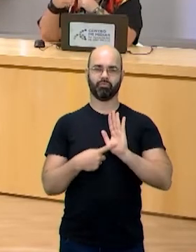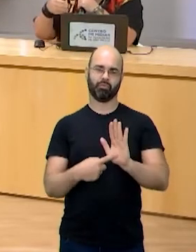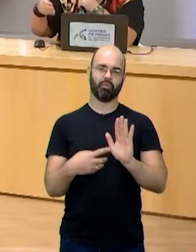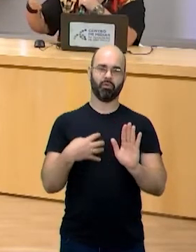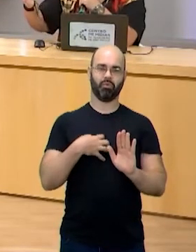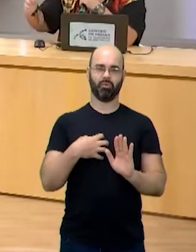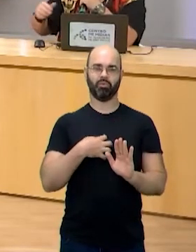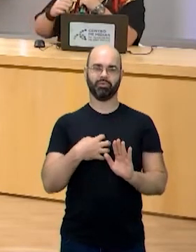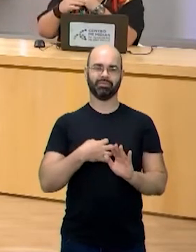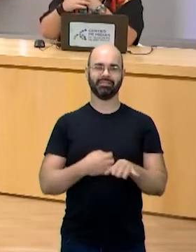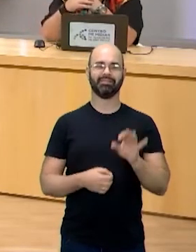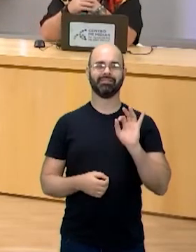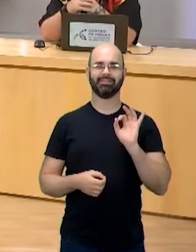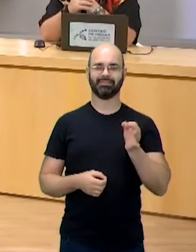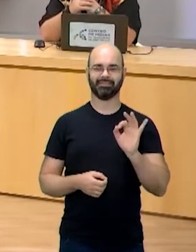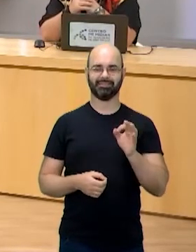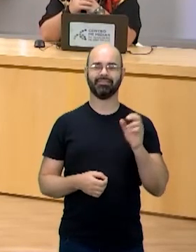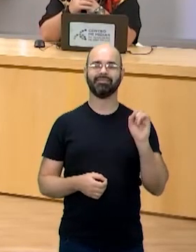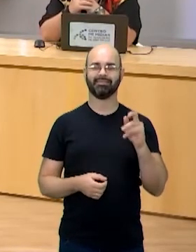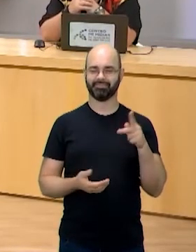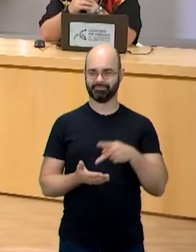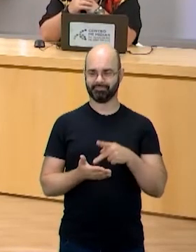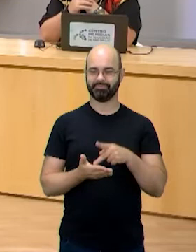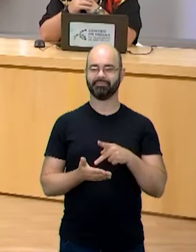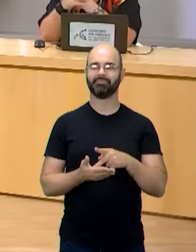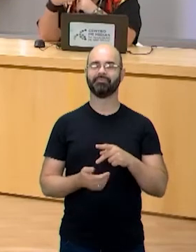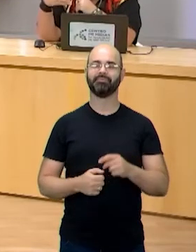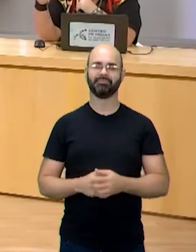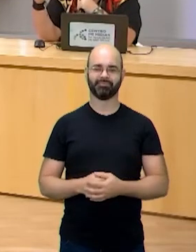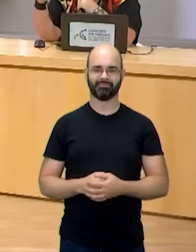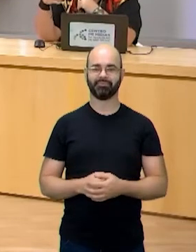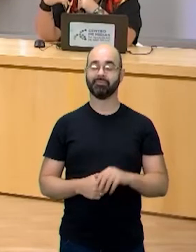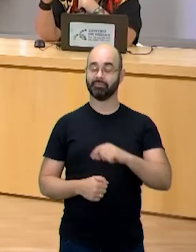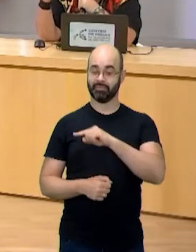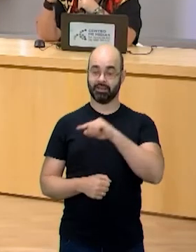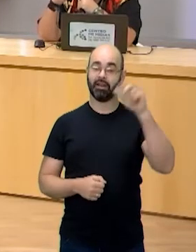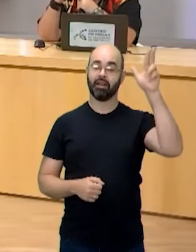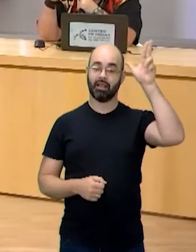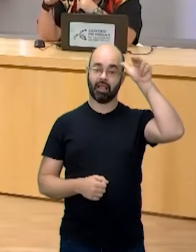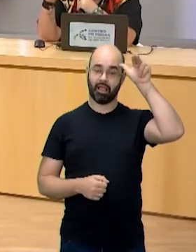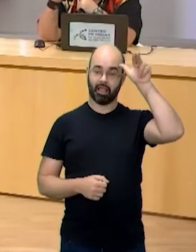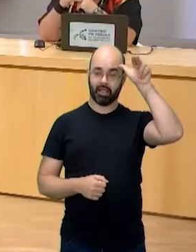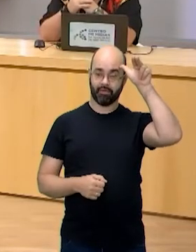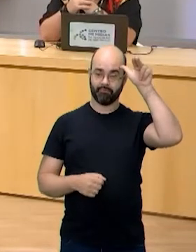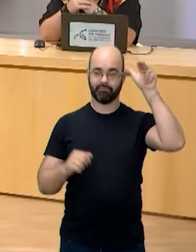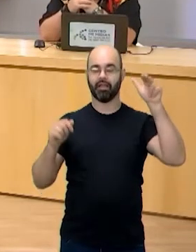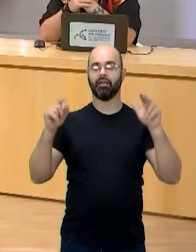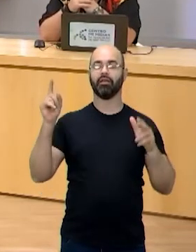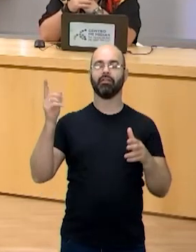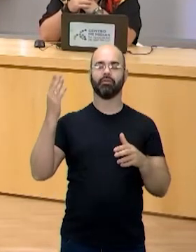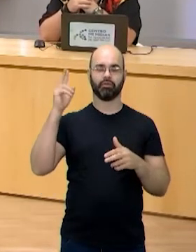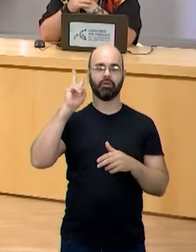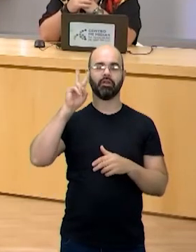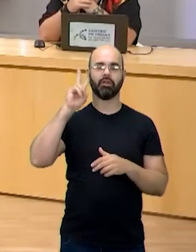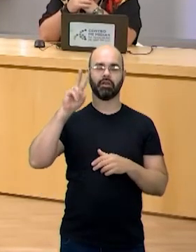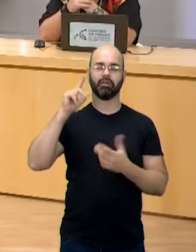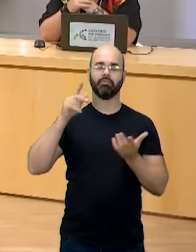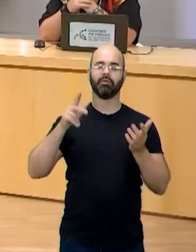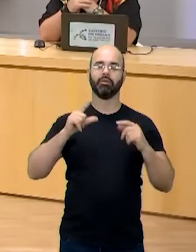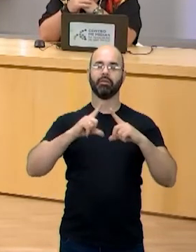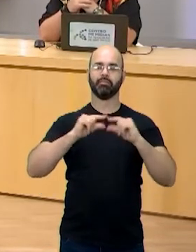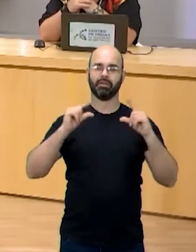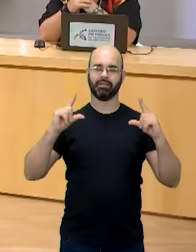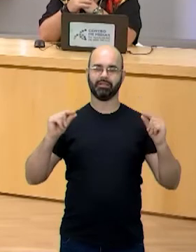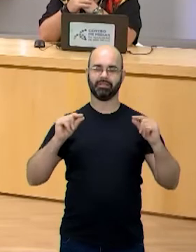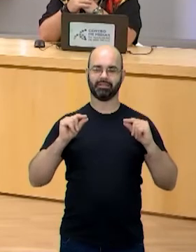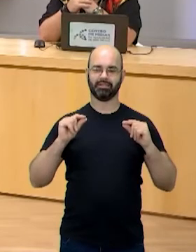era... Cavalariço e tal. Os cavalos dele estavam lá em Brasília, até naquela época lá.